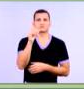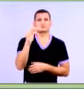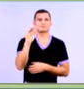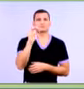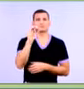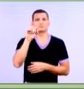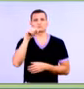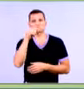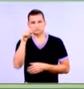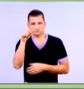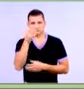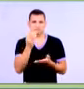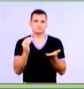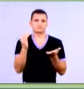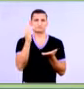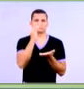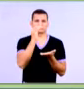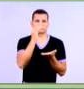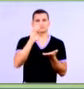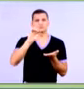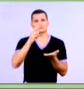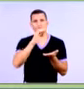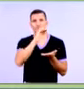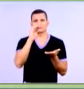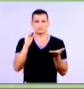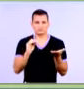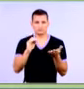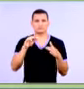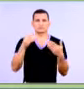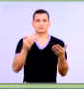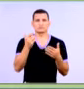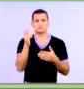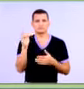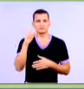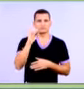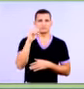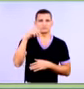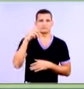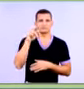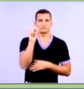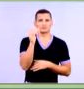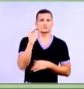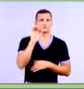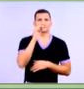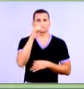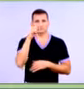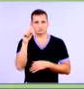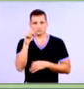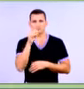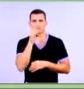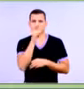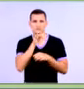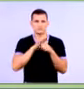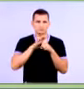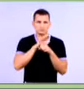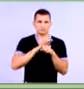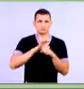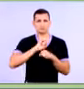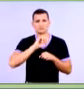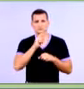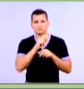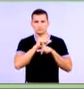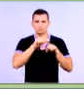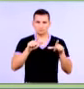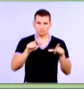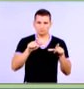pilha e remover da pilha. Quais são outras operações? Se ela está cheia ou se ela está vazia. Qual